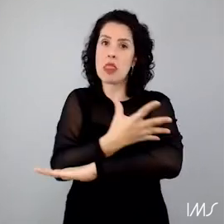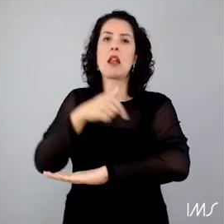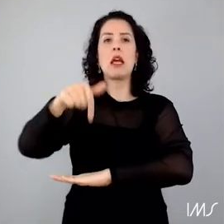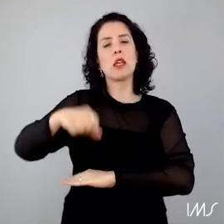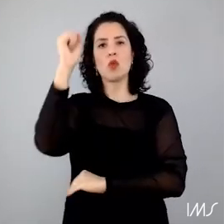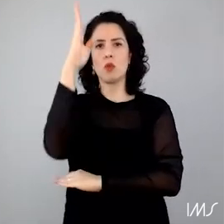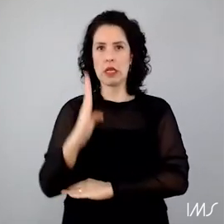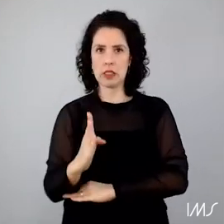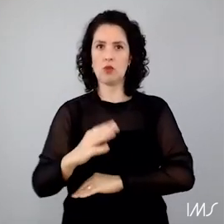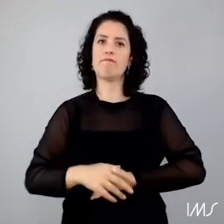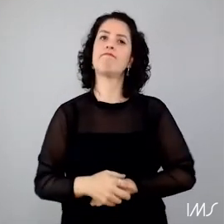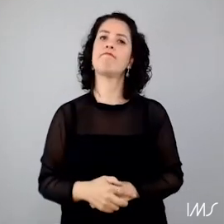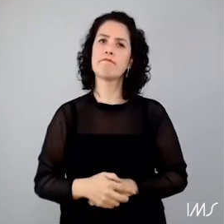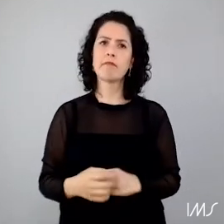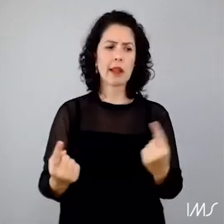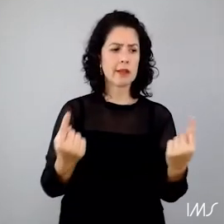intercâmbio entre